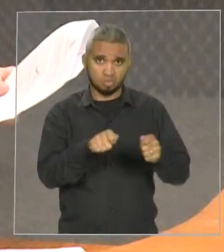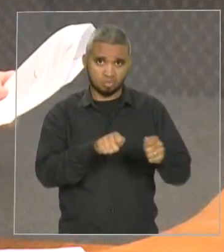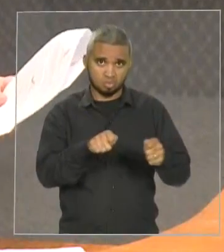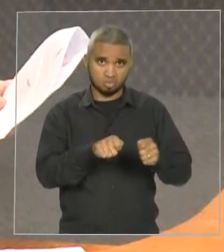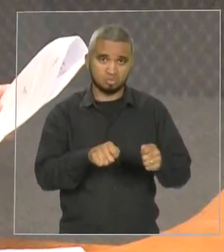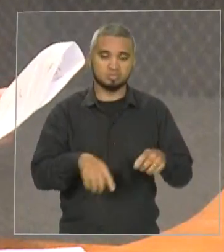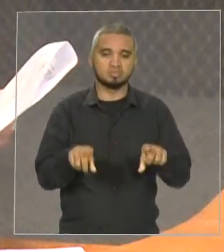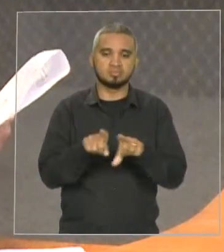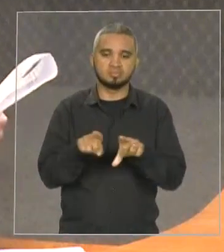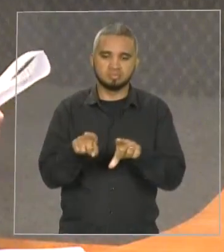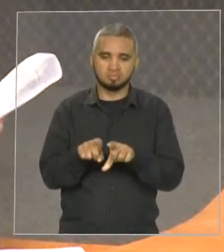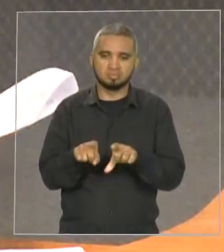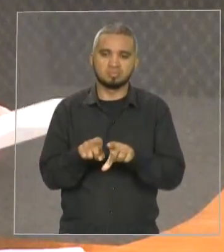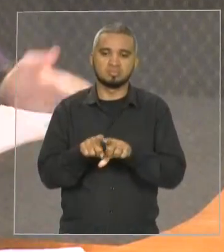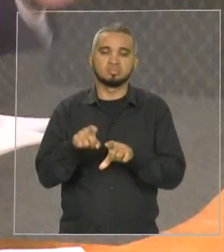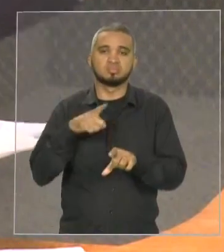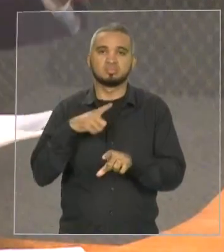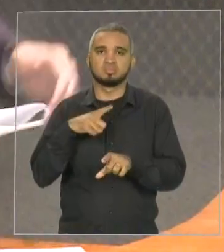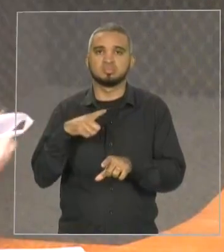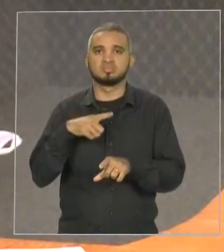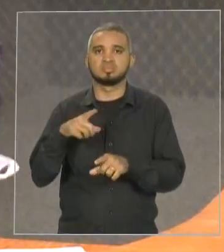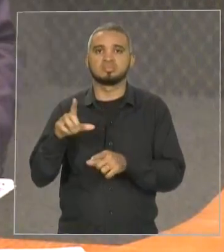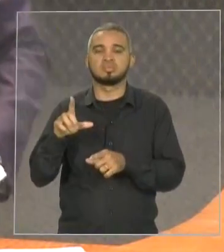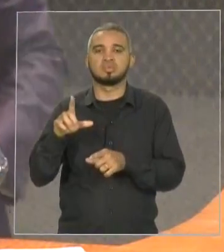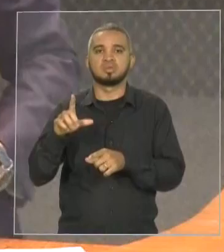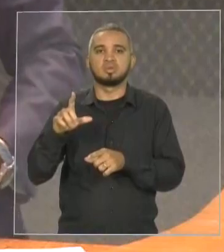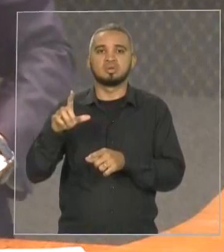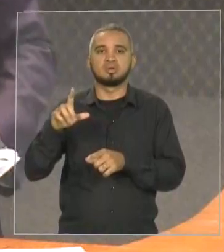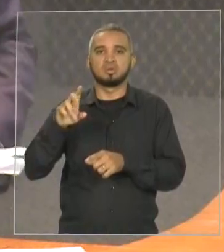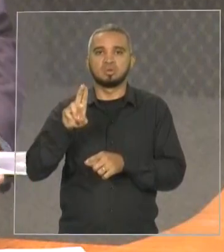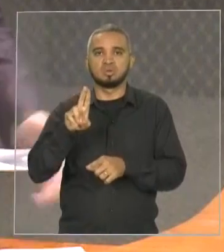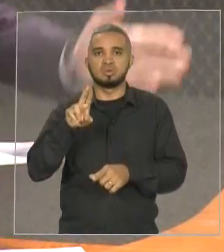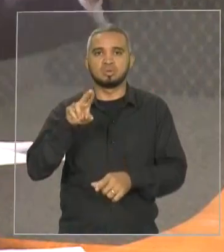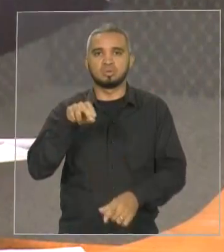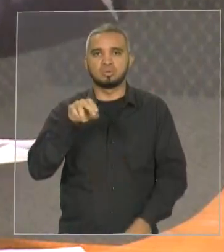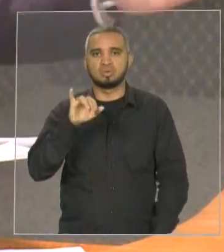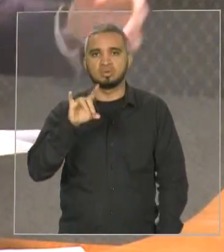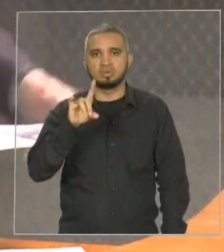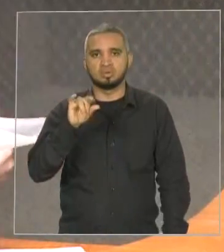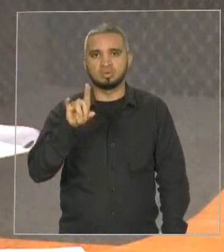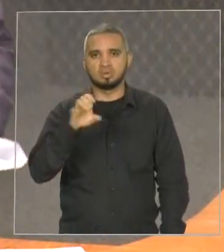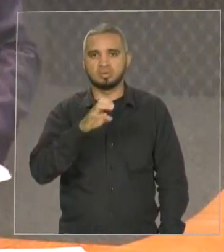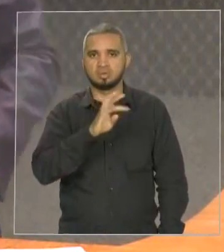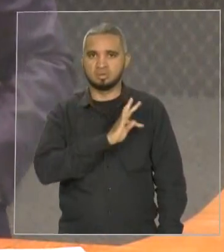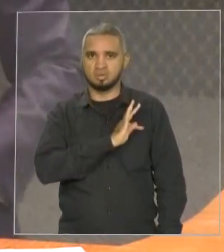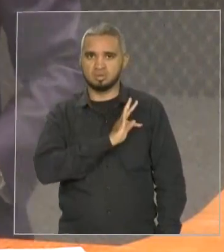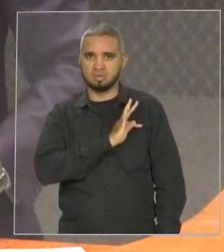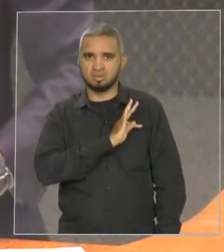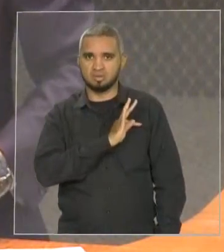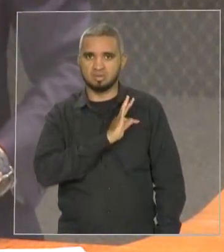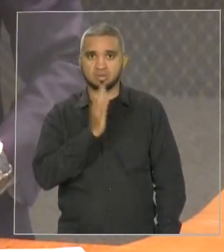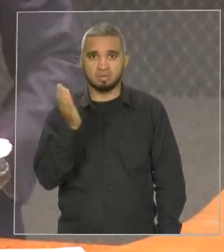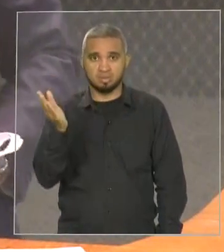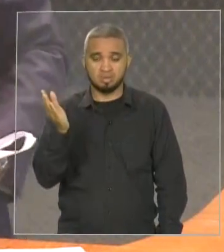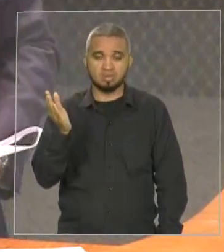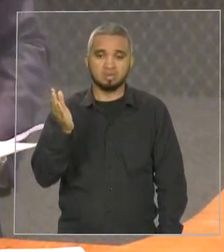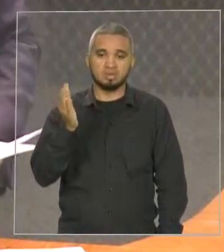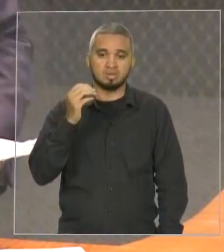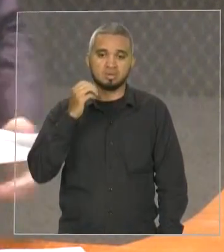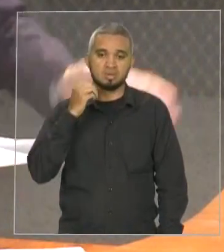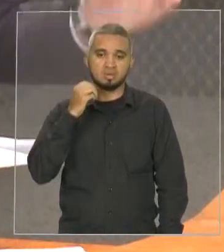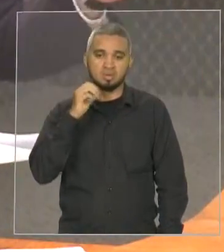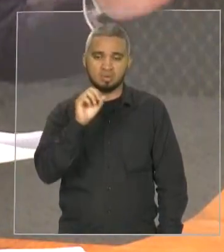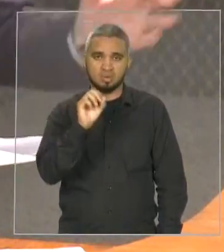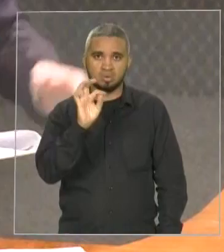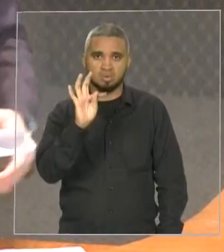Controle Externo, senhor presidente. Senhor presidente Otelino, que é funcionário do TCE, que é técnico do TCE,